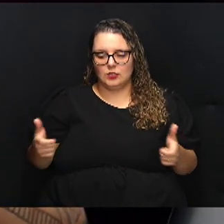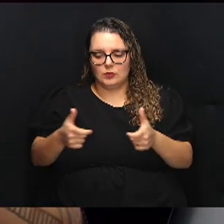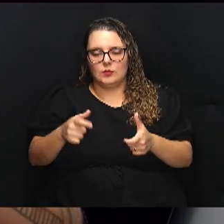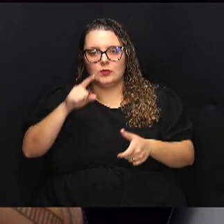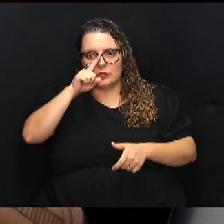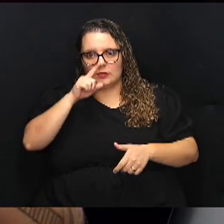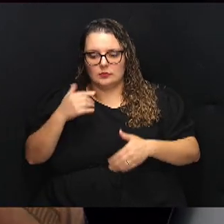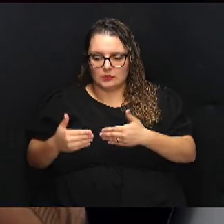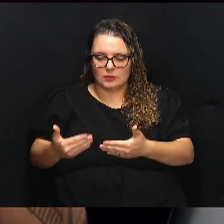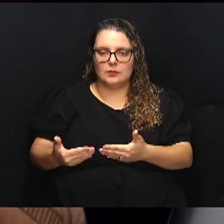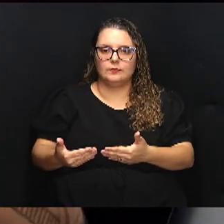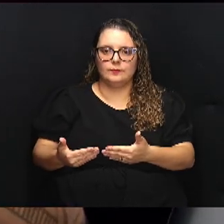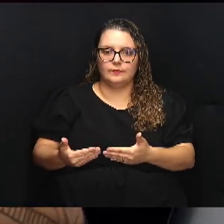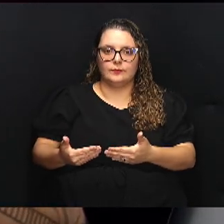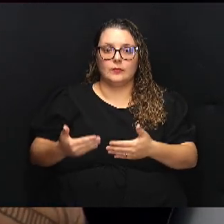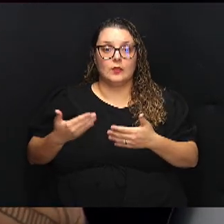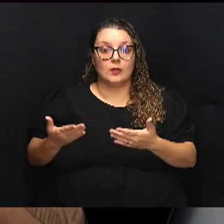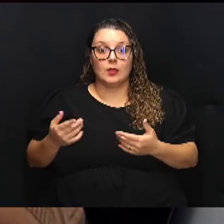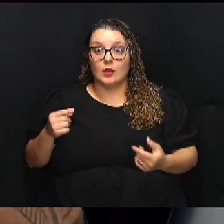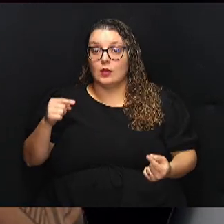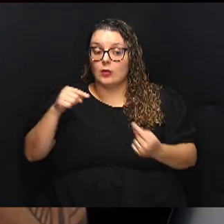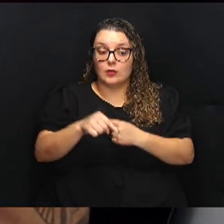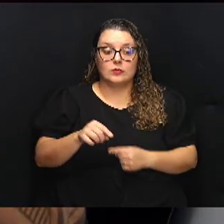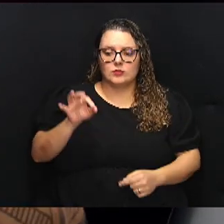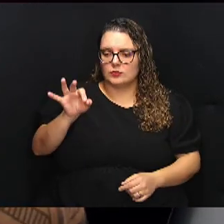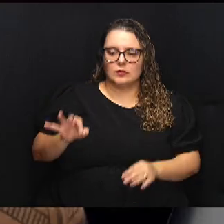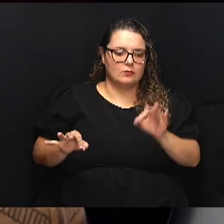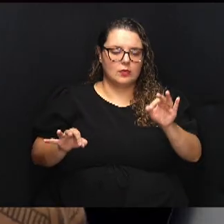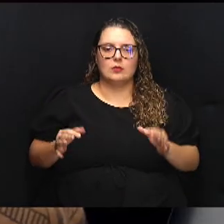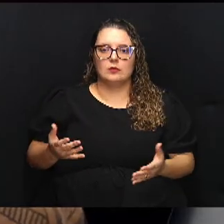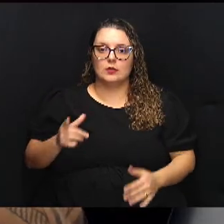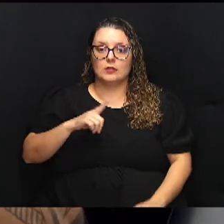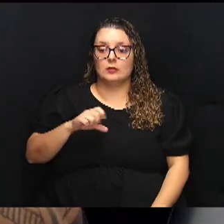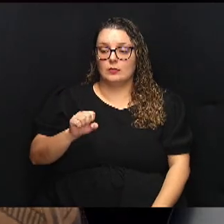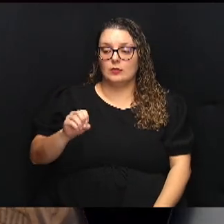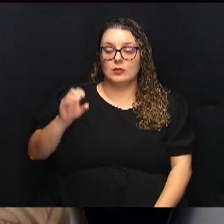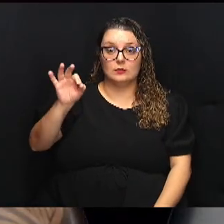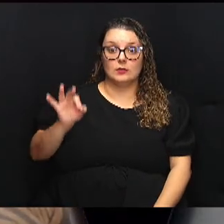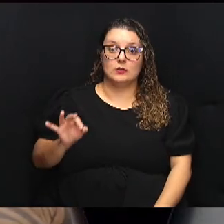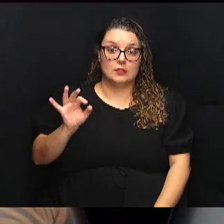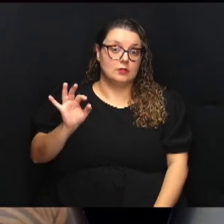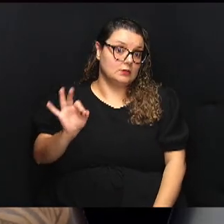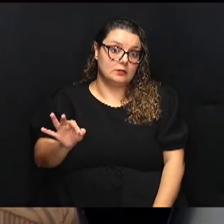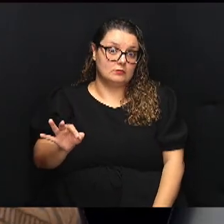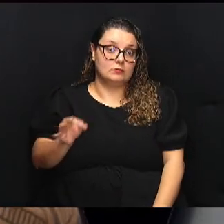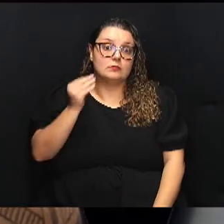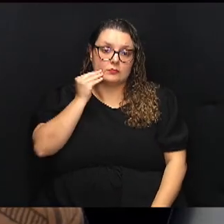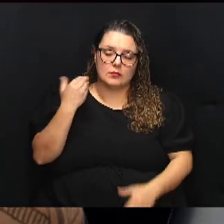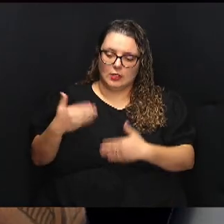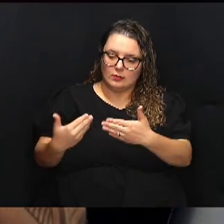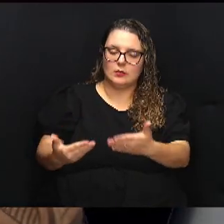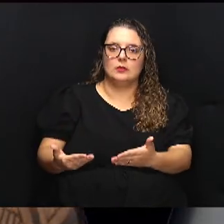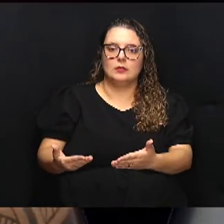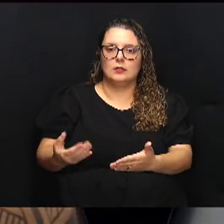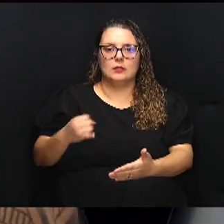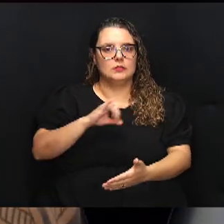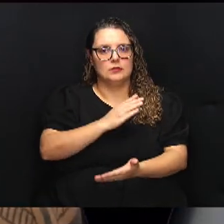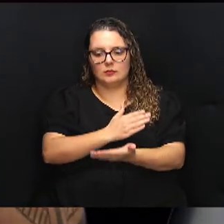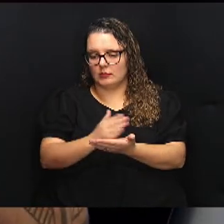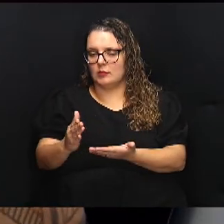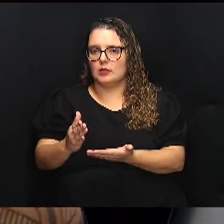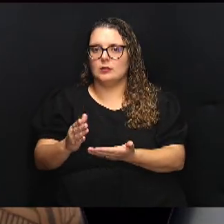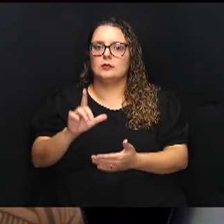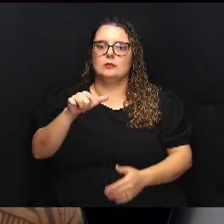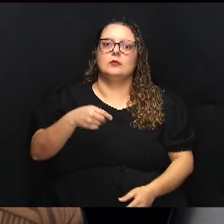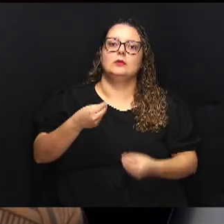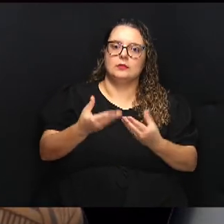tempo. Você está jogando contra as probabilidades. Se eu tenho 80% de chance de dar certo, é só você ir tentando que uma hora vai. Se não der no começo, depois ele dá.